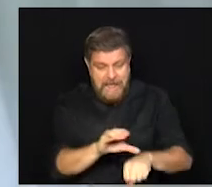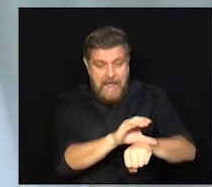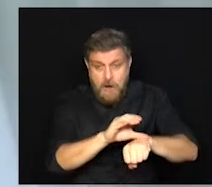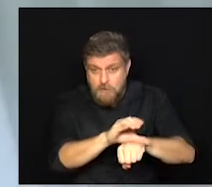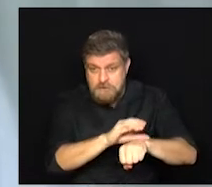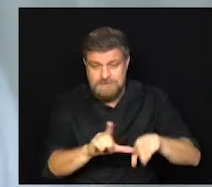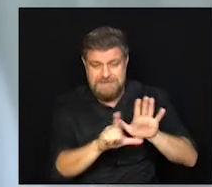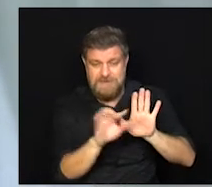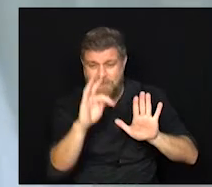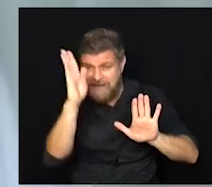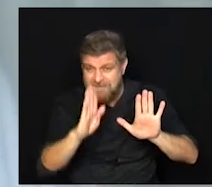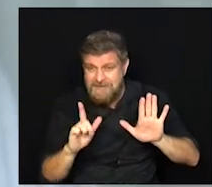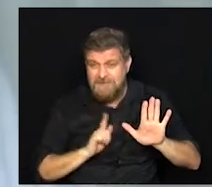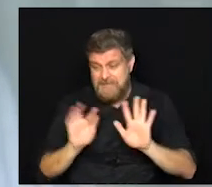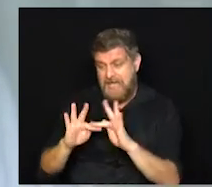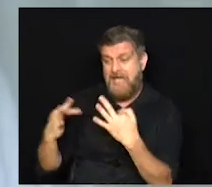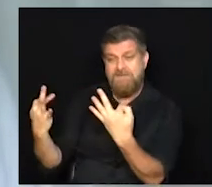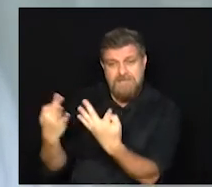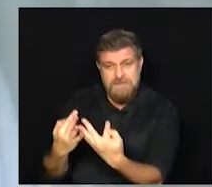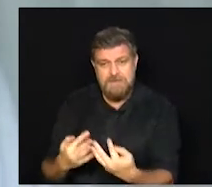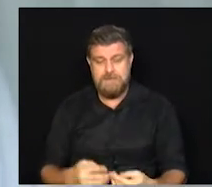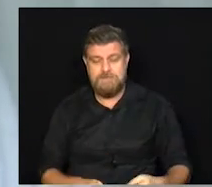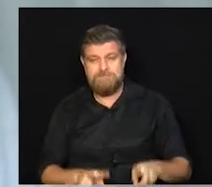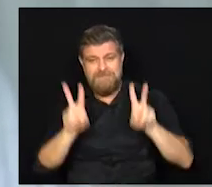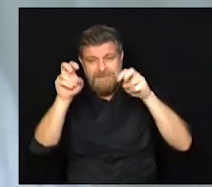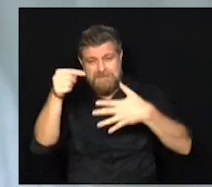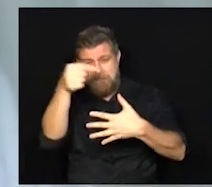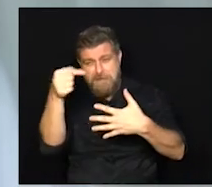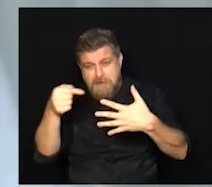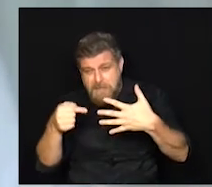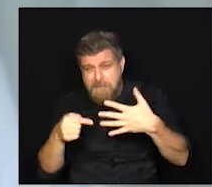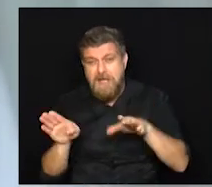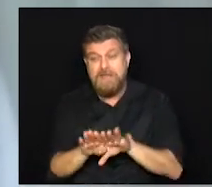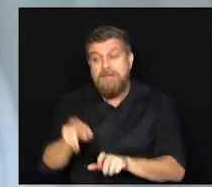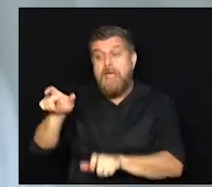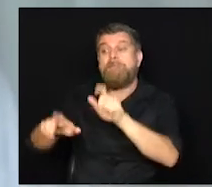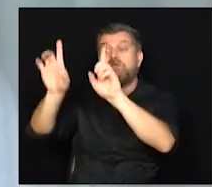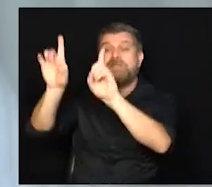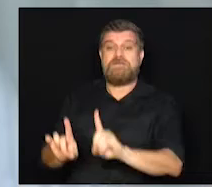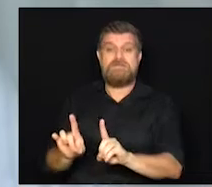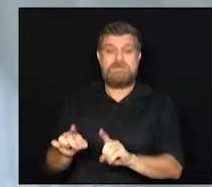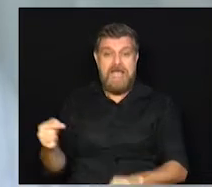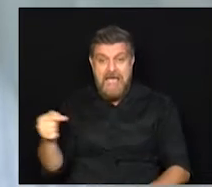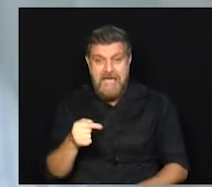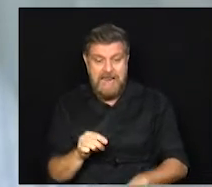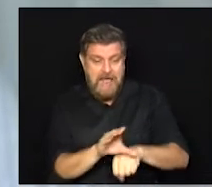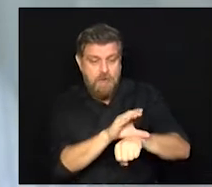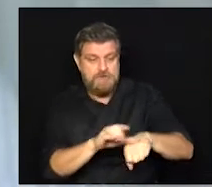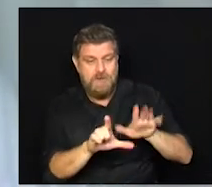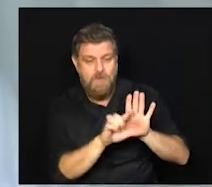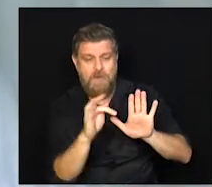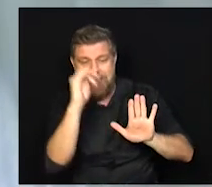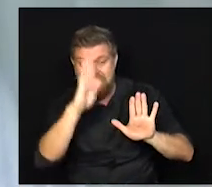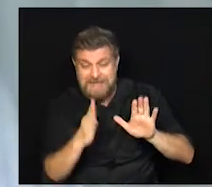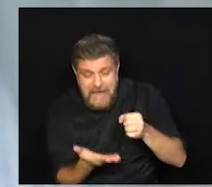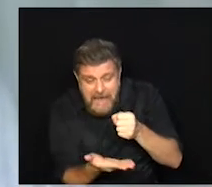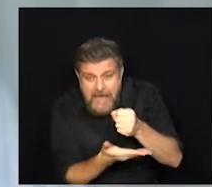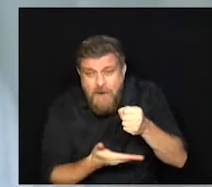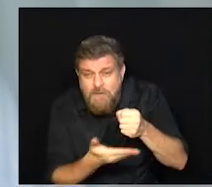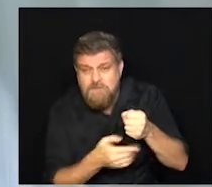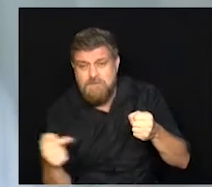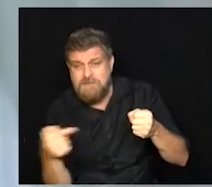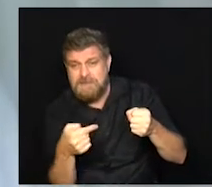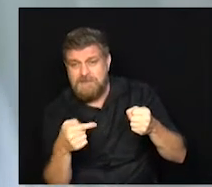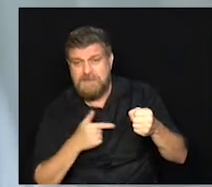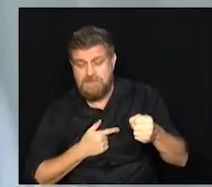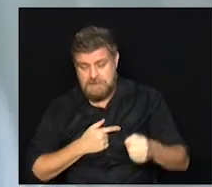fala da pessoa com deficiência, e ela é o ponto fundamental, porque ela traz os direitos fundamentais, a